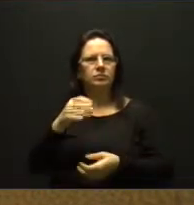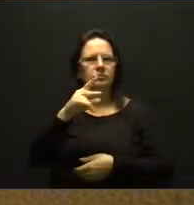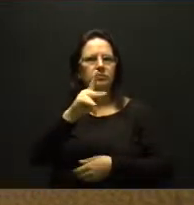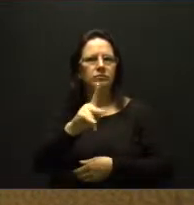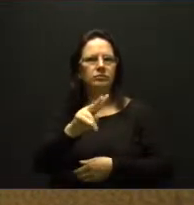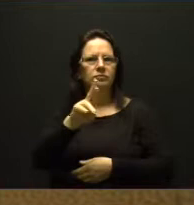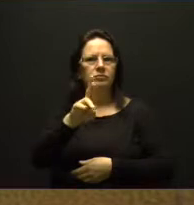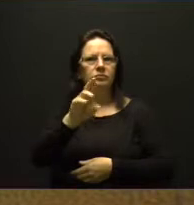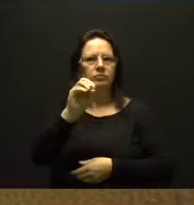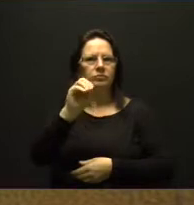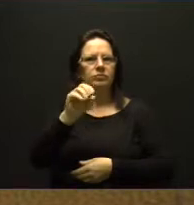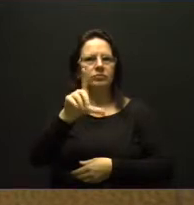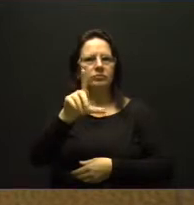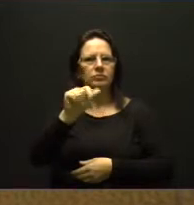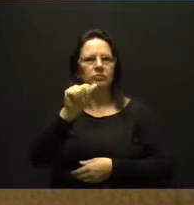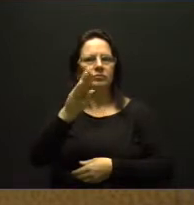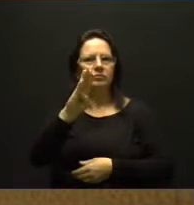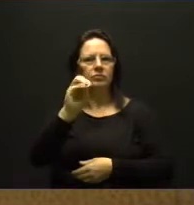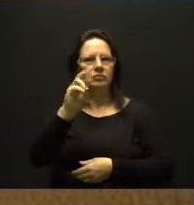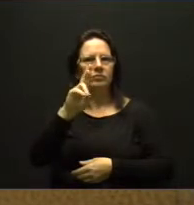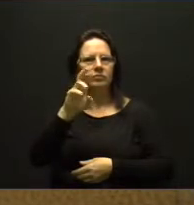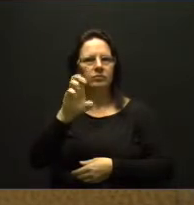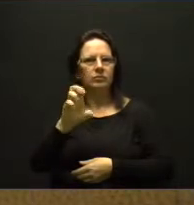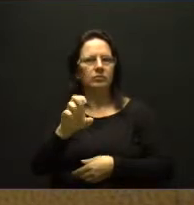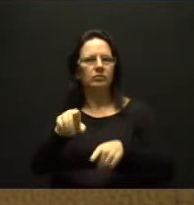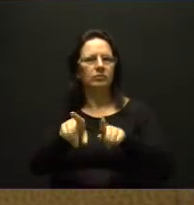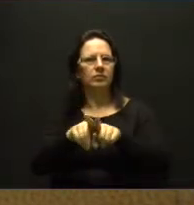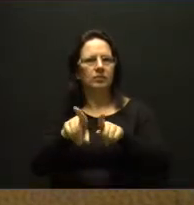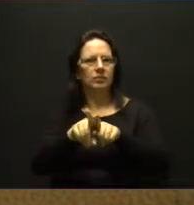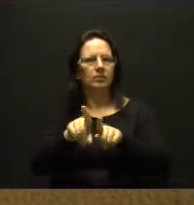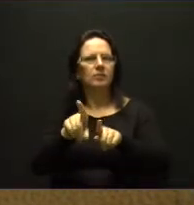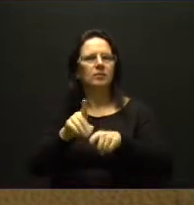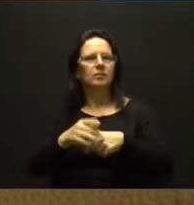para o bombeiro em si